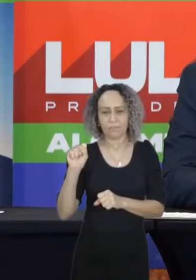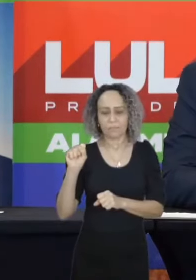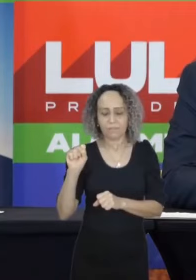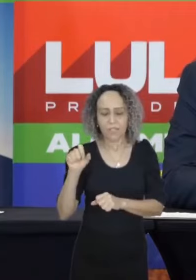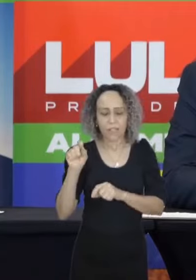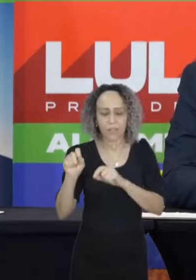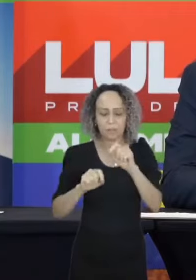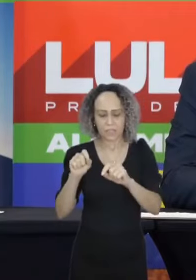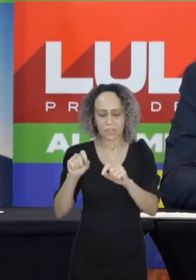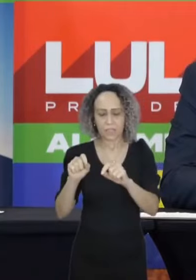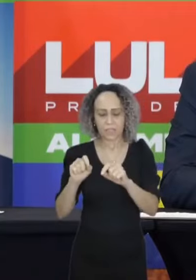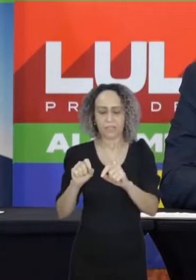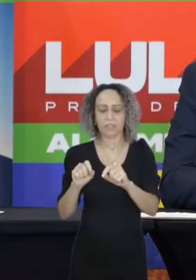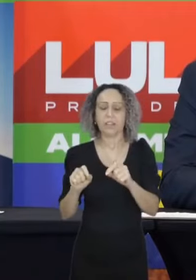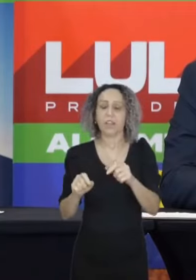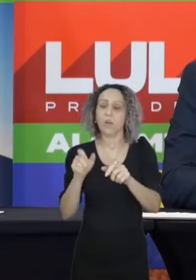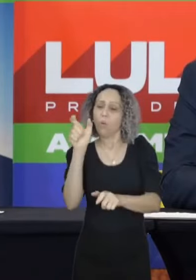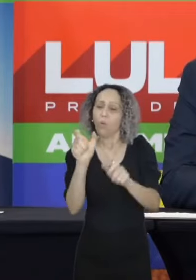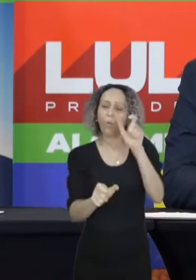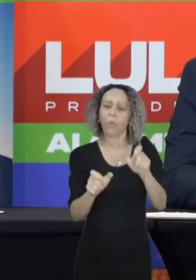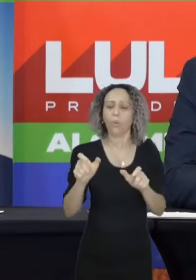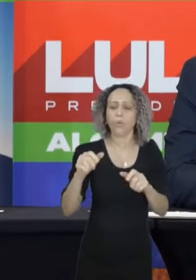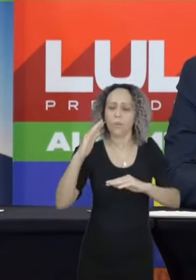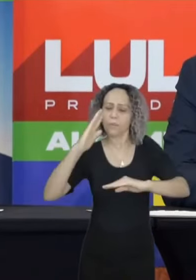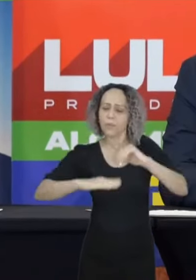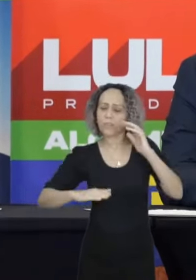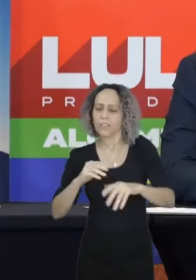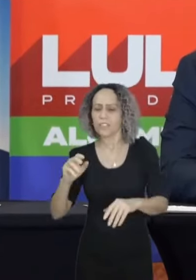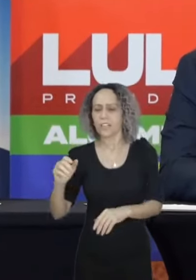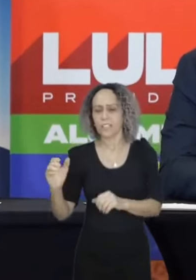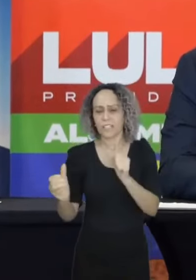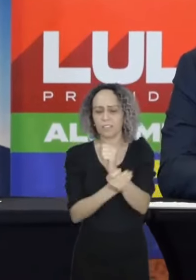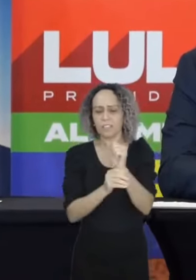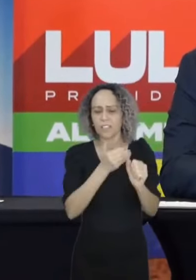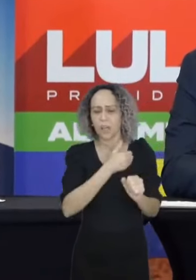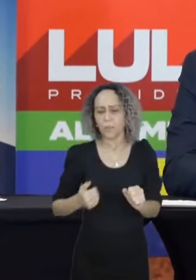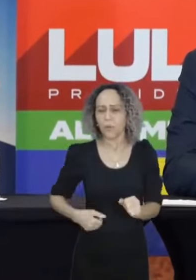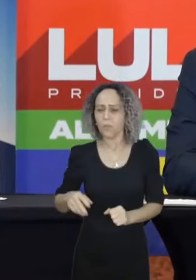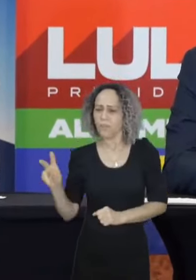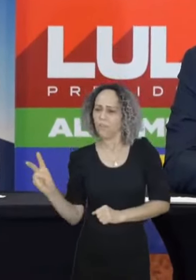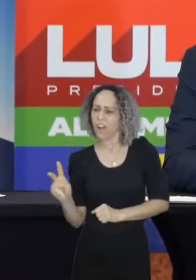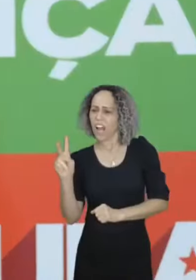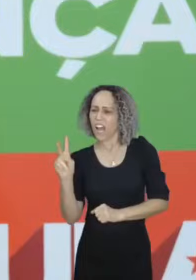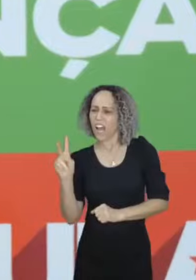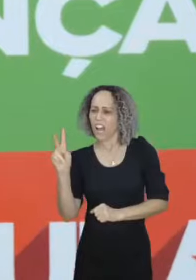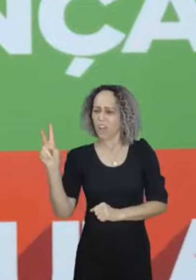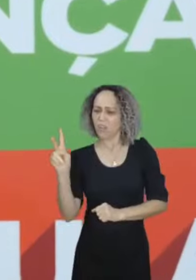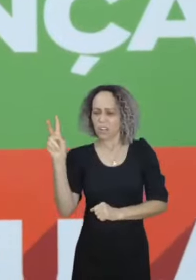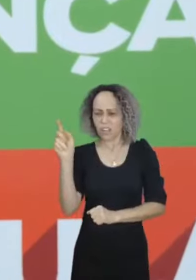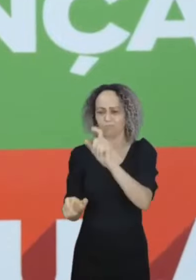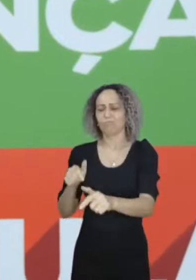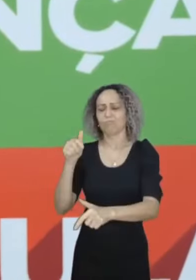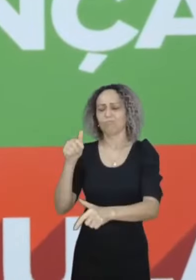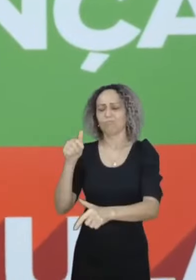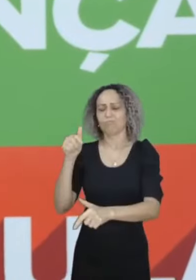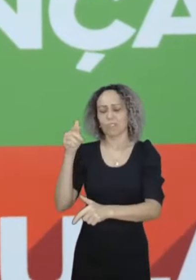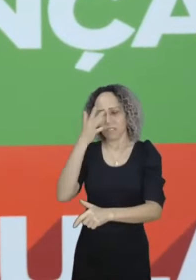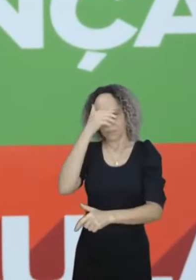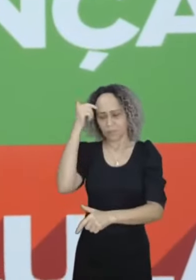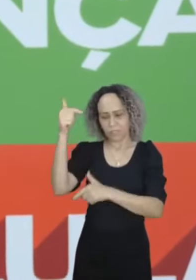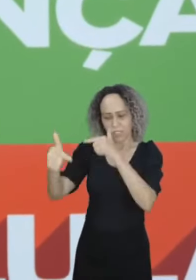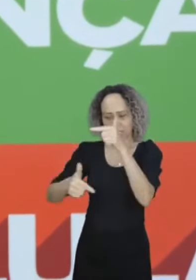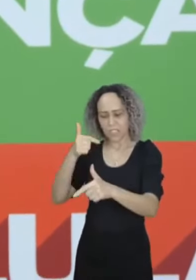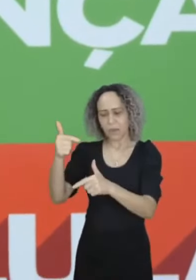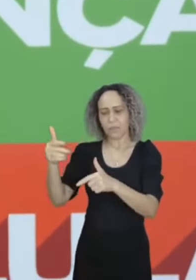da segurança pública. Aqui é um debate que eu quero que vocês entendam que nós vamos precisar juntar todo mundo,